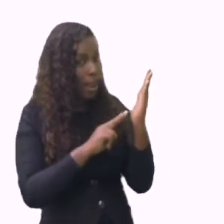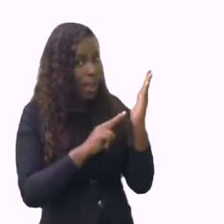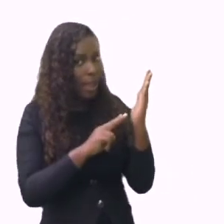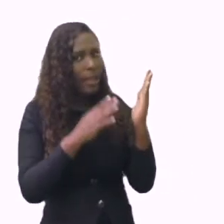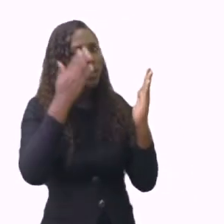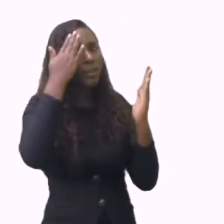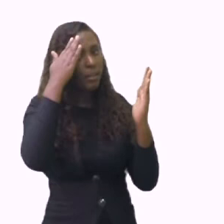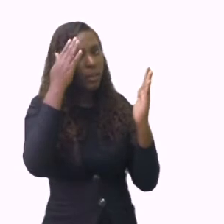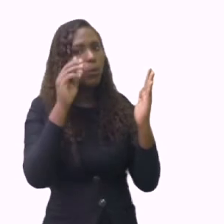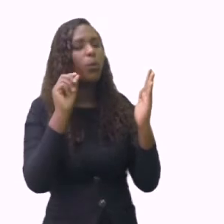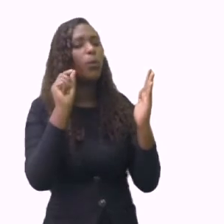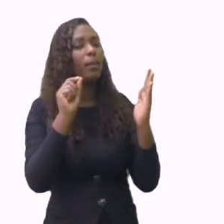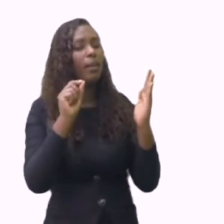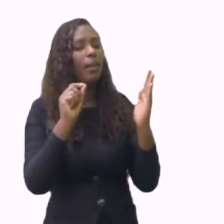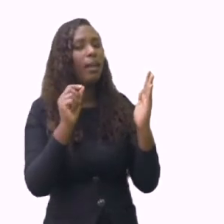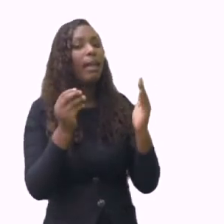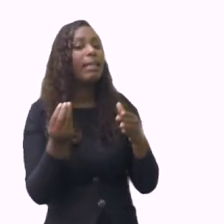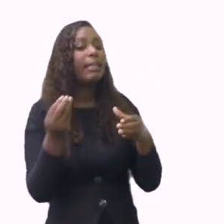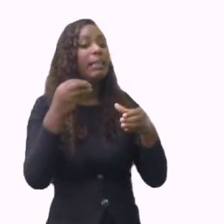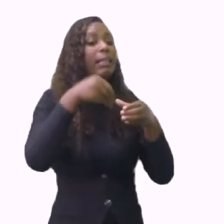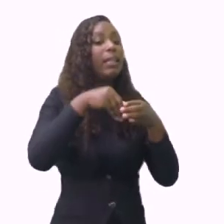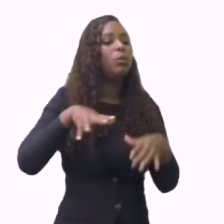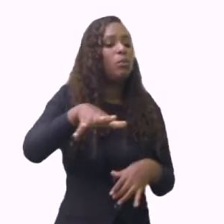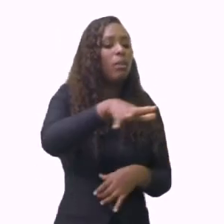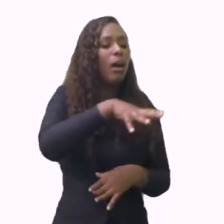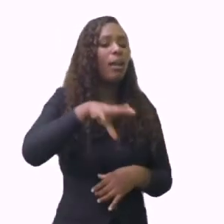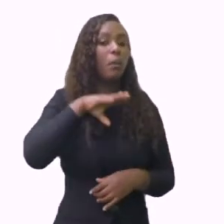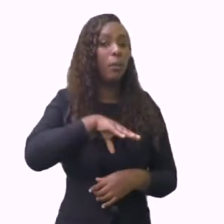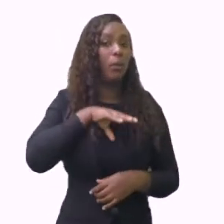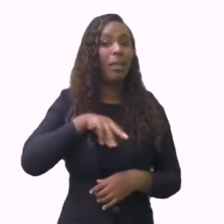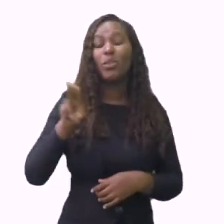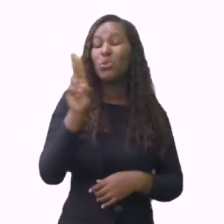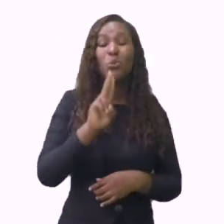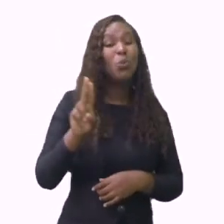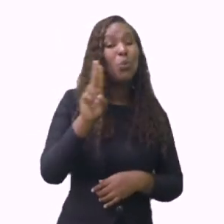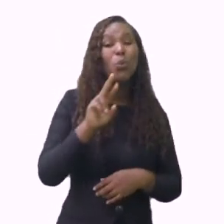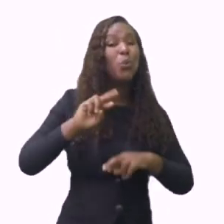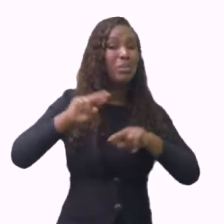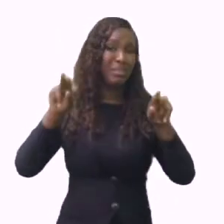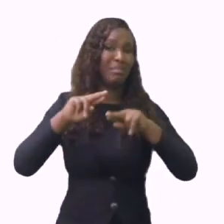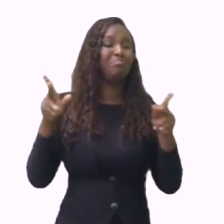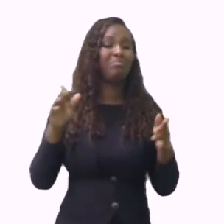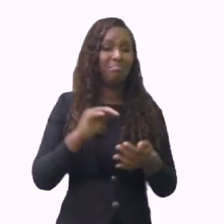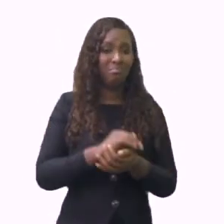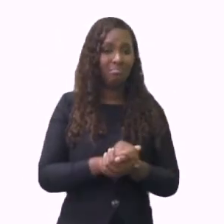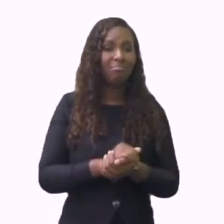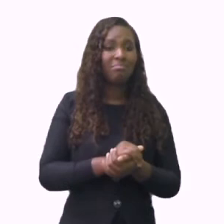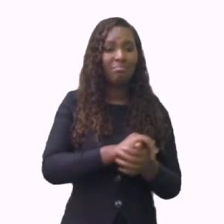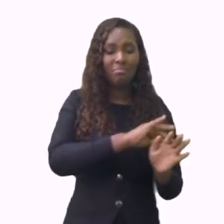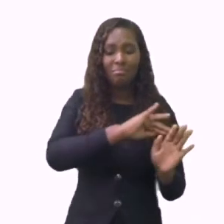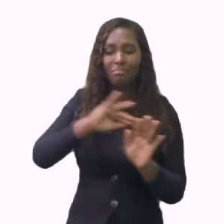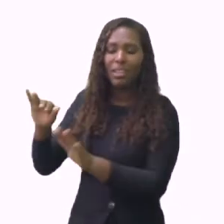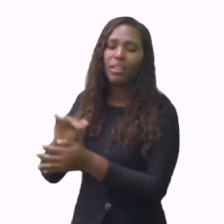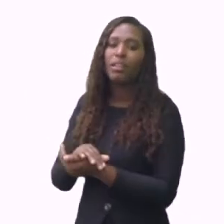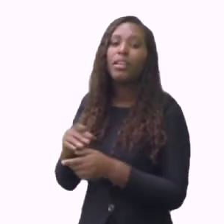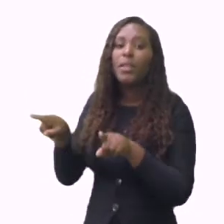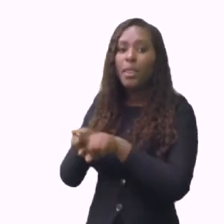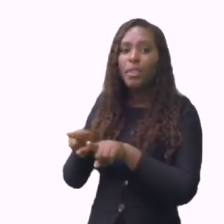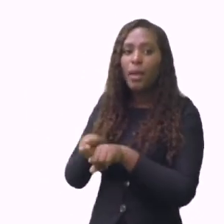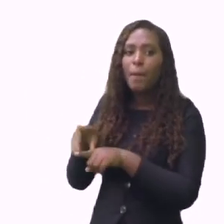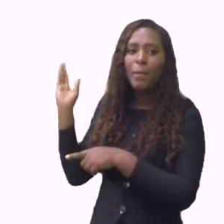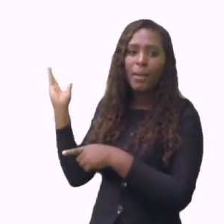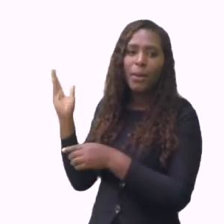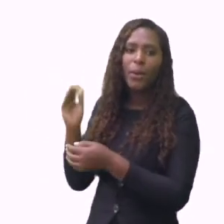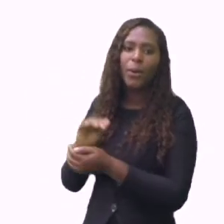pássaros, dizia um importante poeta. O que eu quis dizer aqui? Que isso é uma fala dele. É ele que falou